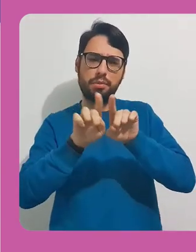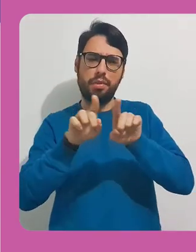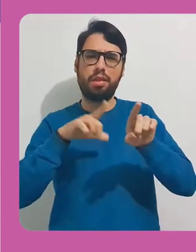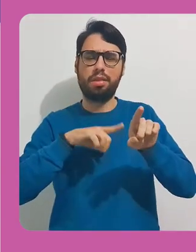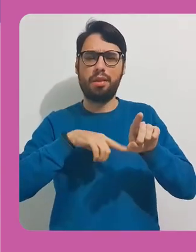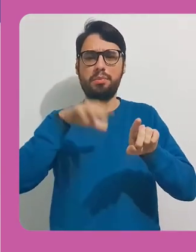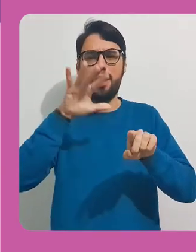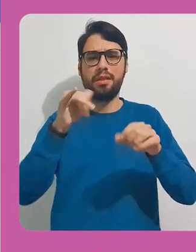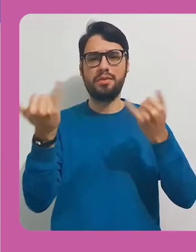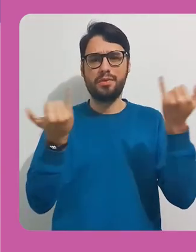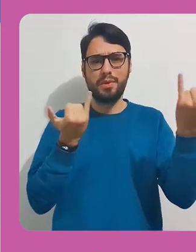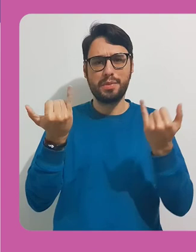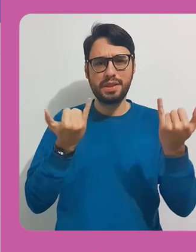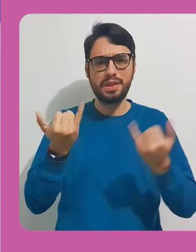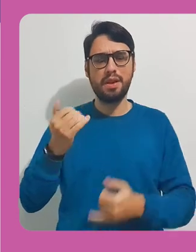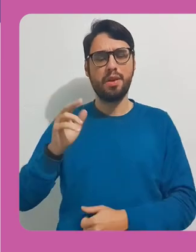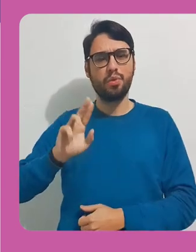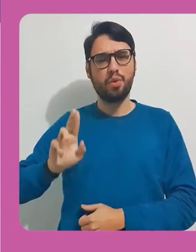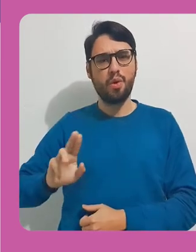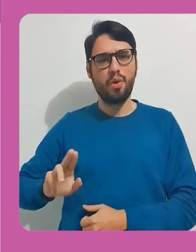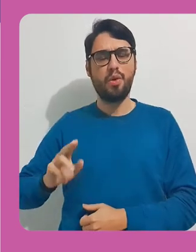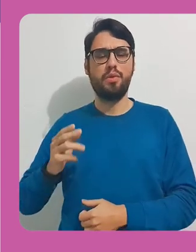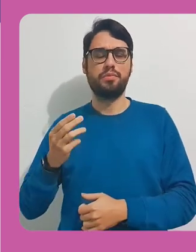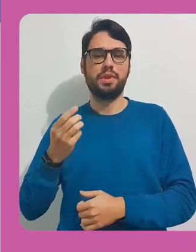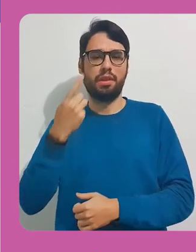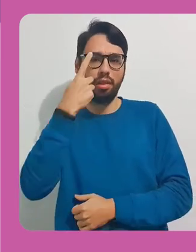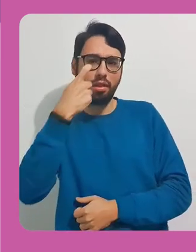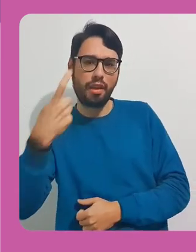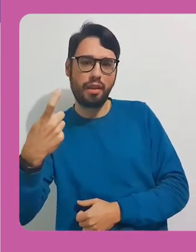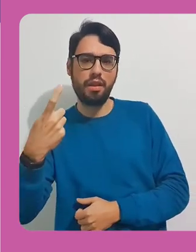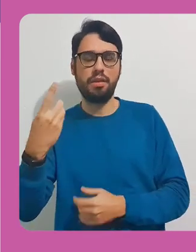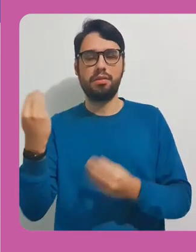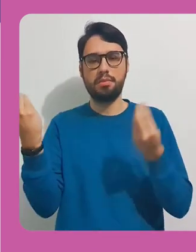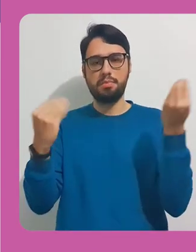podem incluir, como os nomes, interesses.